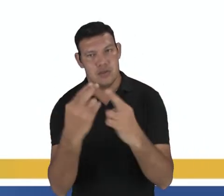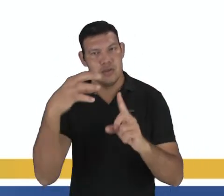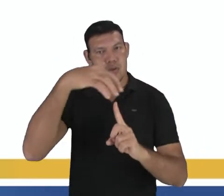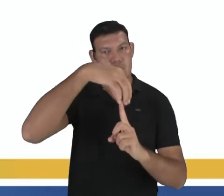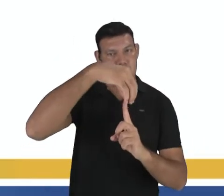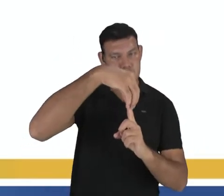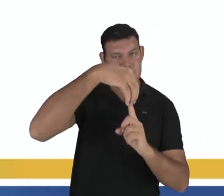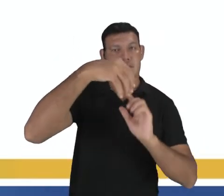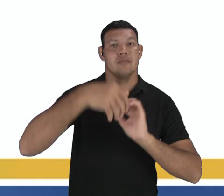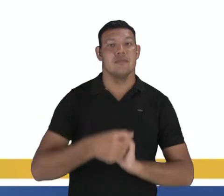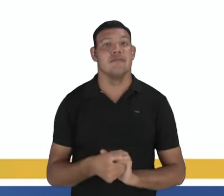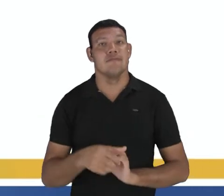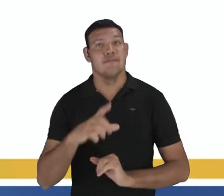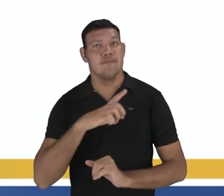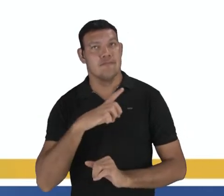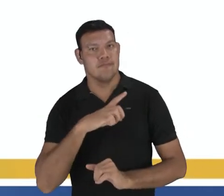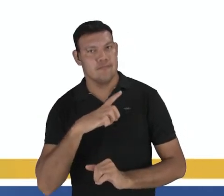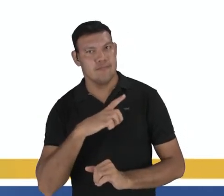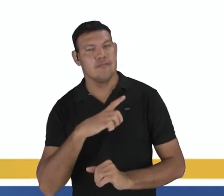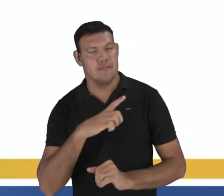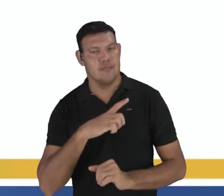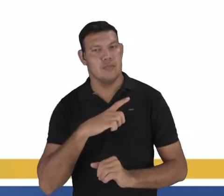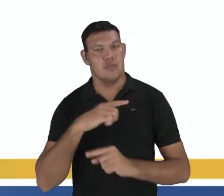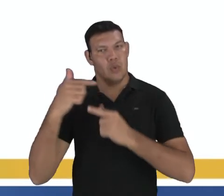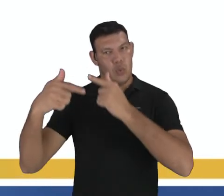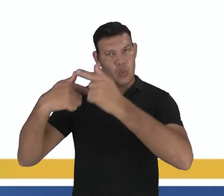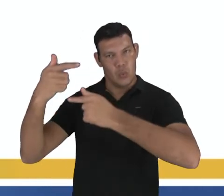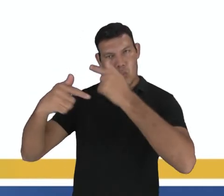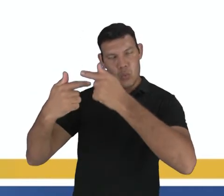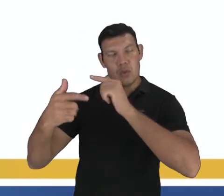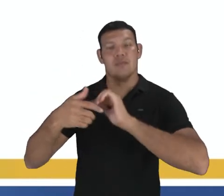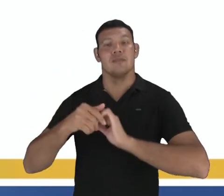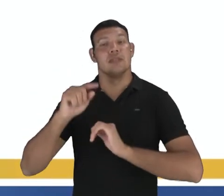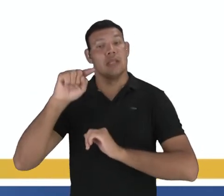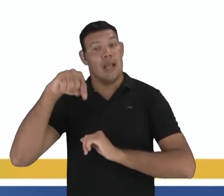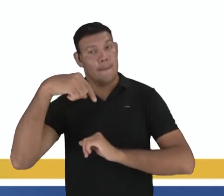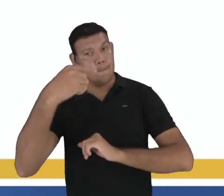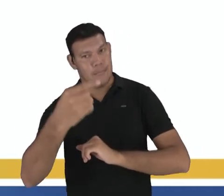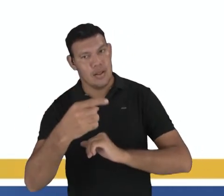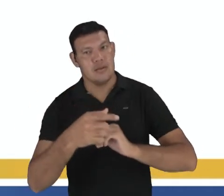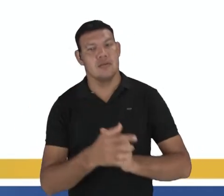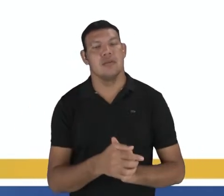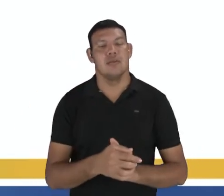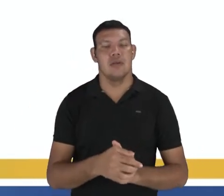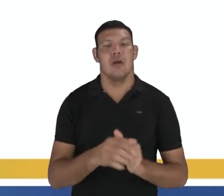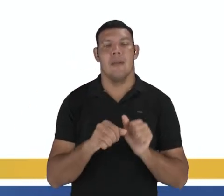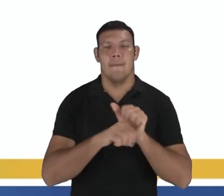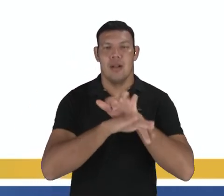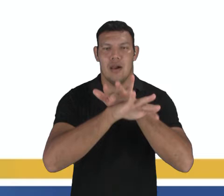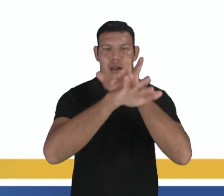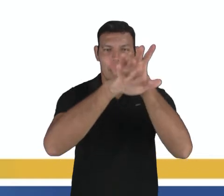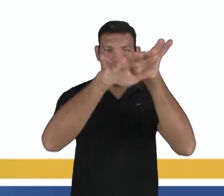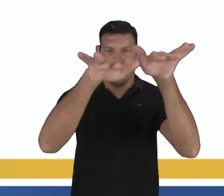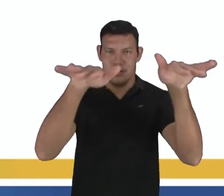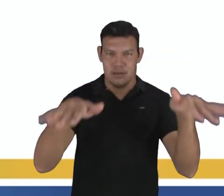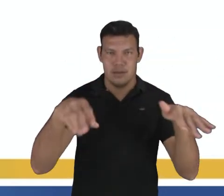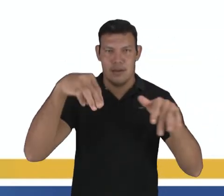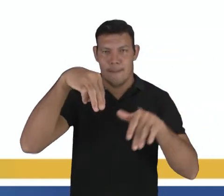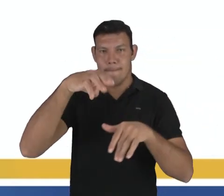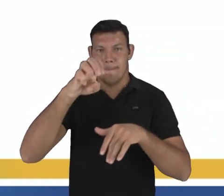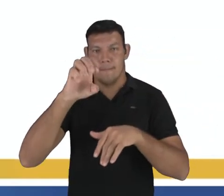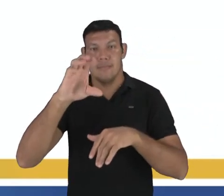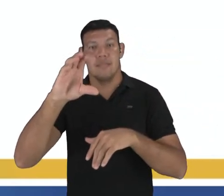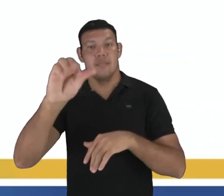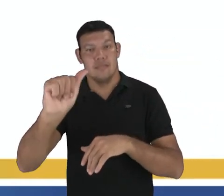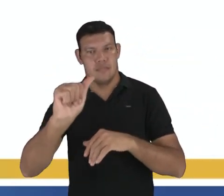Mansa, que depois ele vai ter, né, o seu sucessor, que vai fazer uma peregrinação a Meca e vai